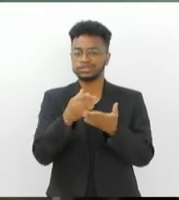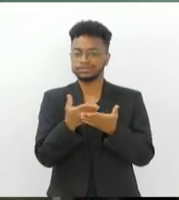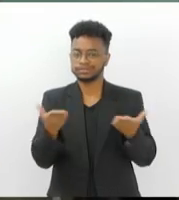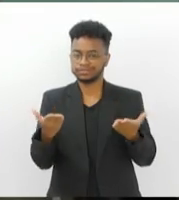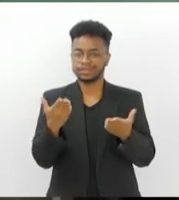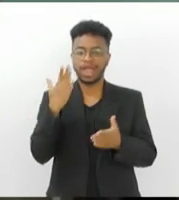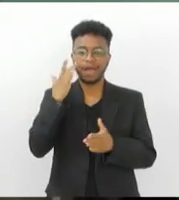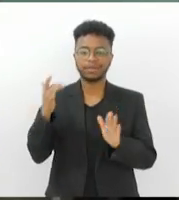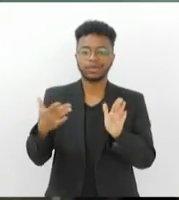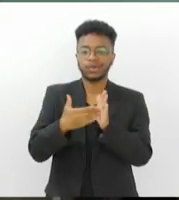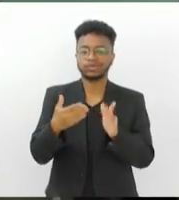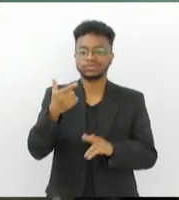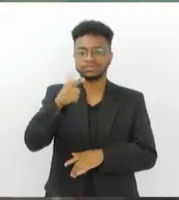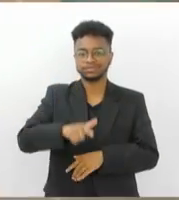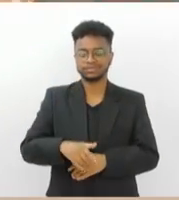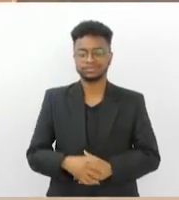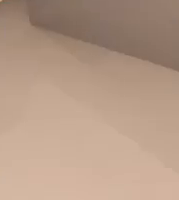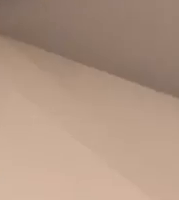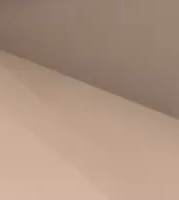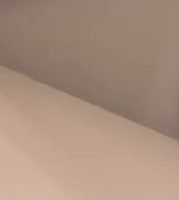você e até